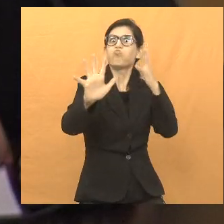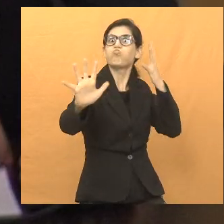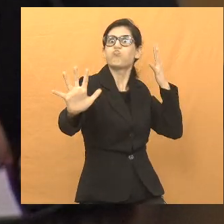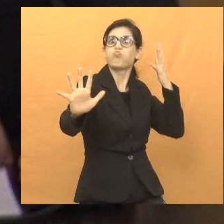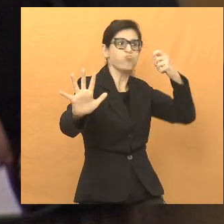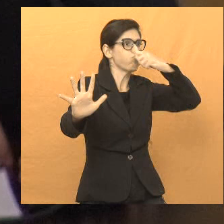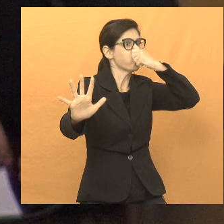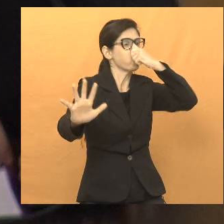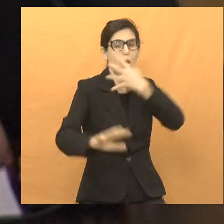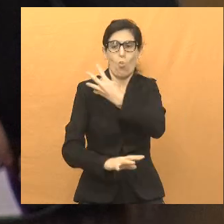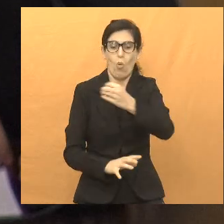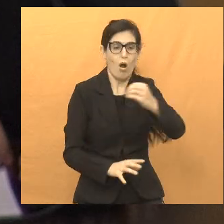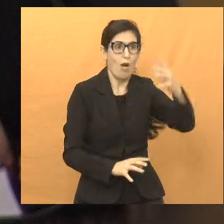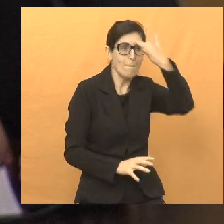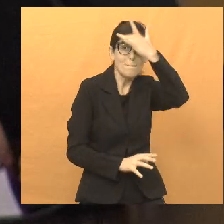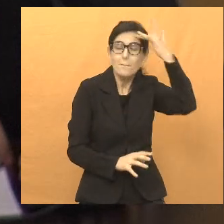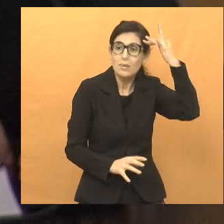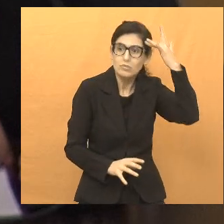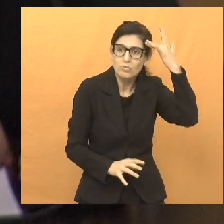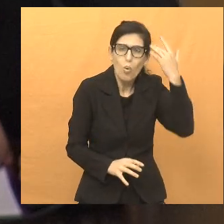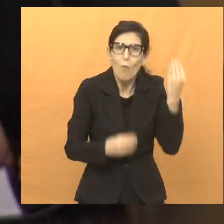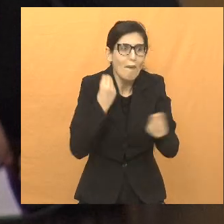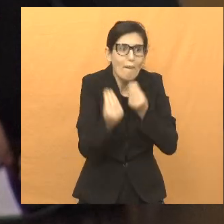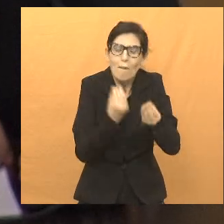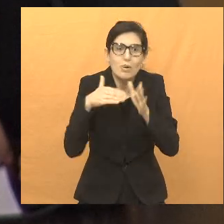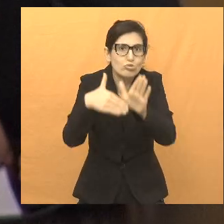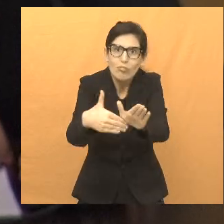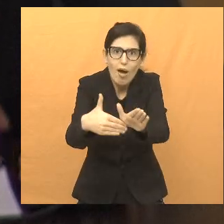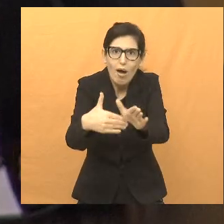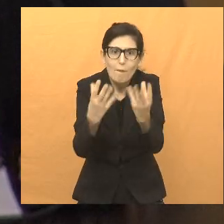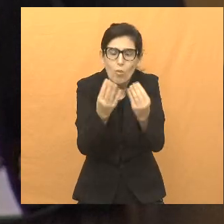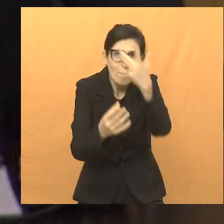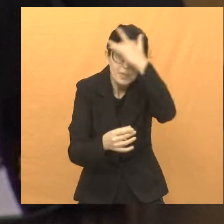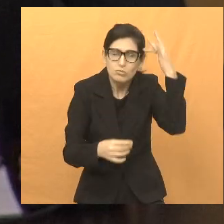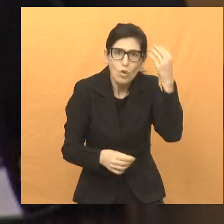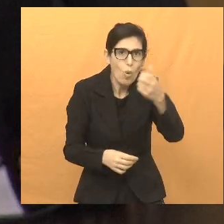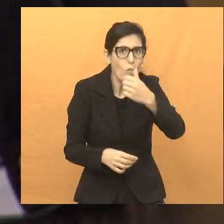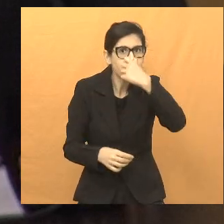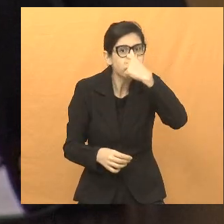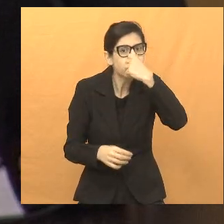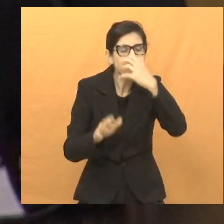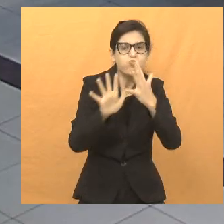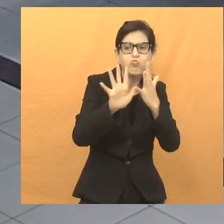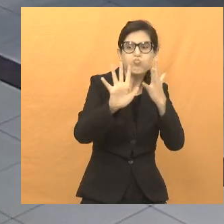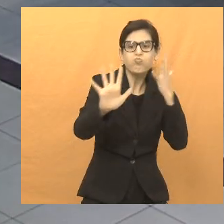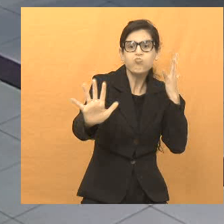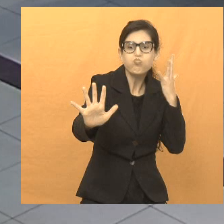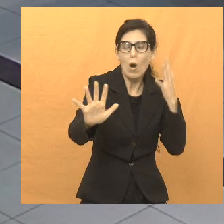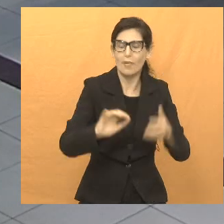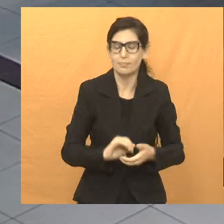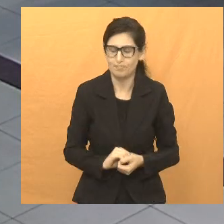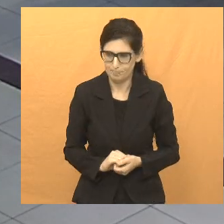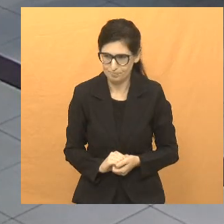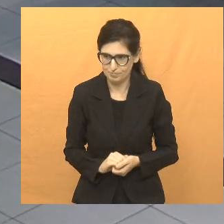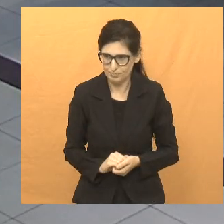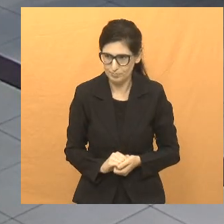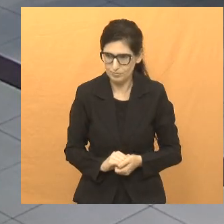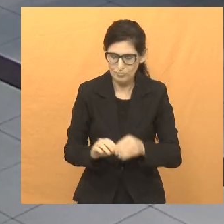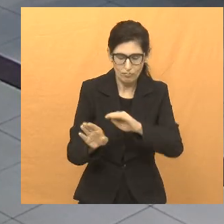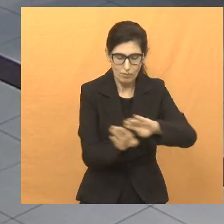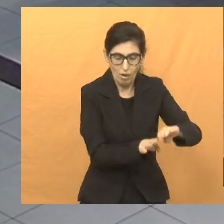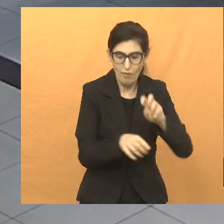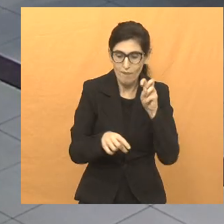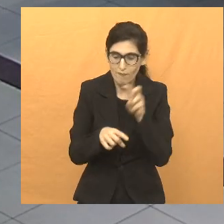400 pacientes e você não ter o que fazer. Obrigada, gente. Esse aumento que a gente viu aqui nas vagas das